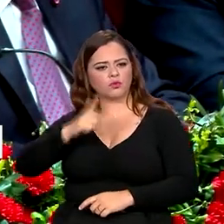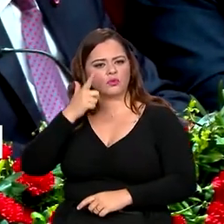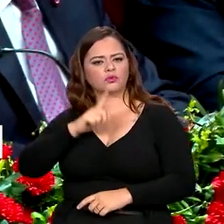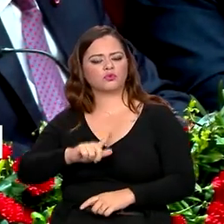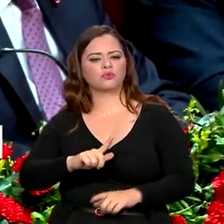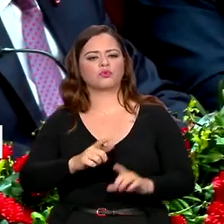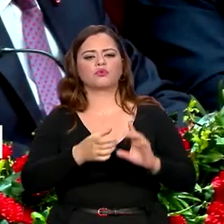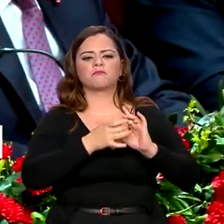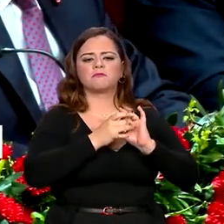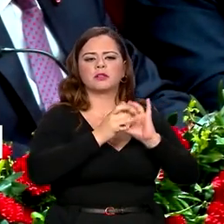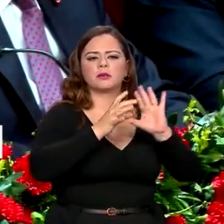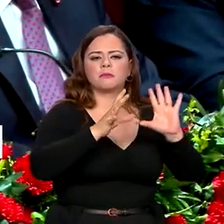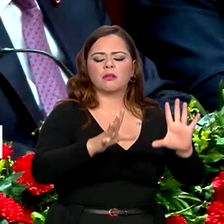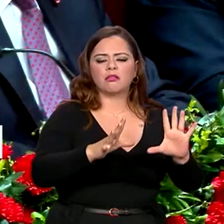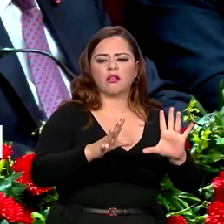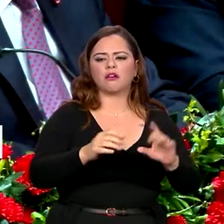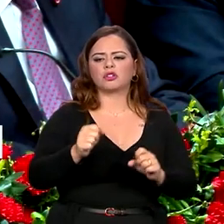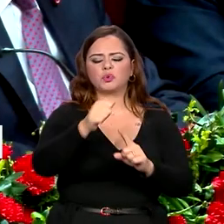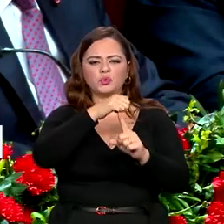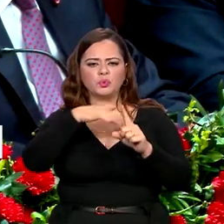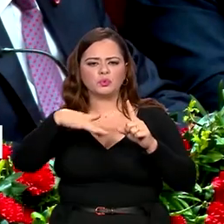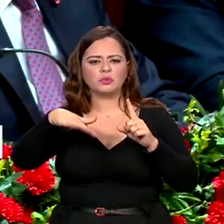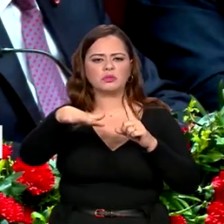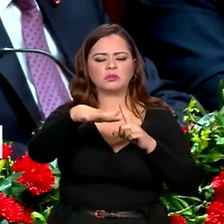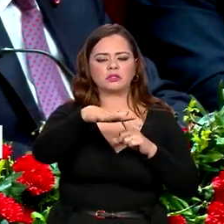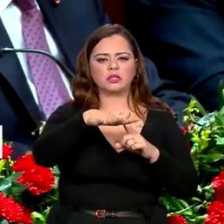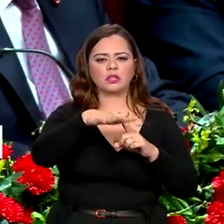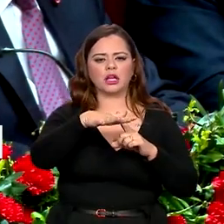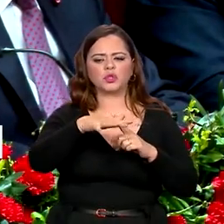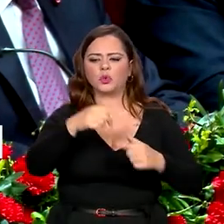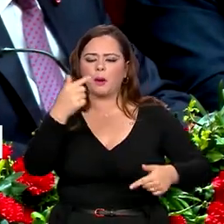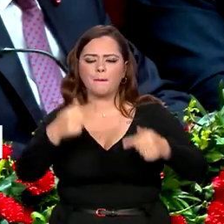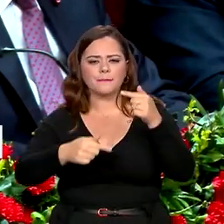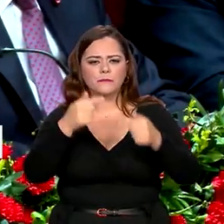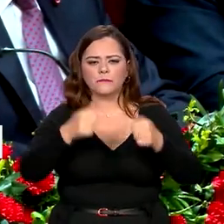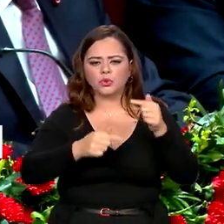participação política dos cidadãos, a democratização